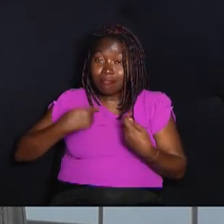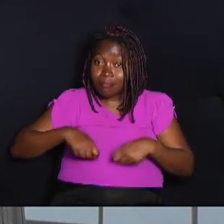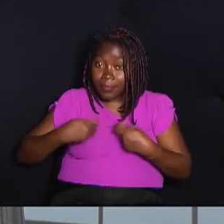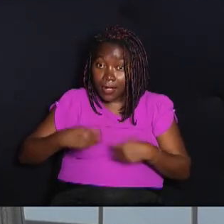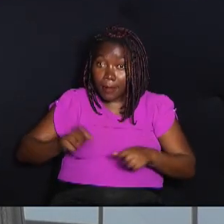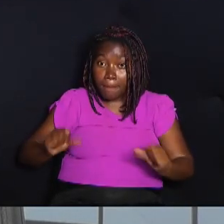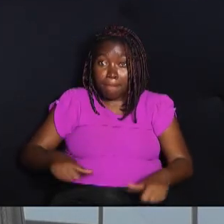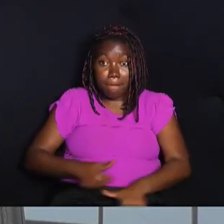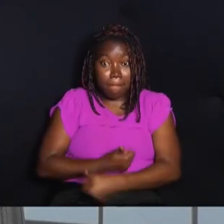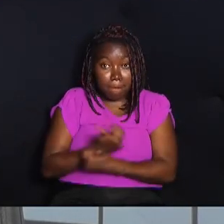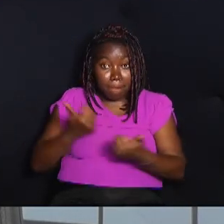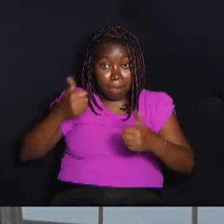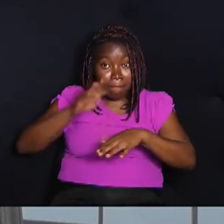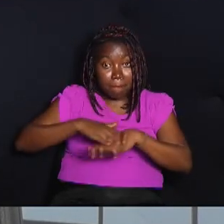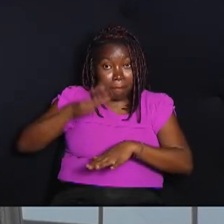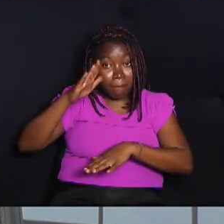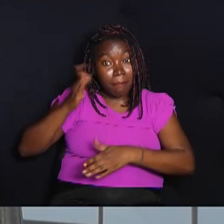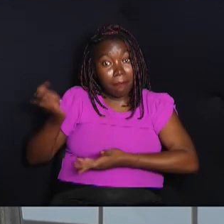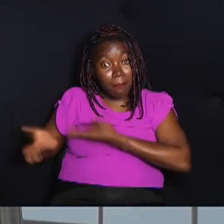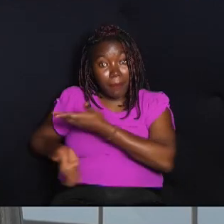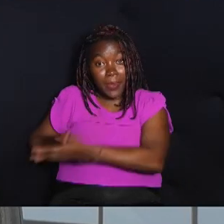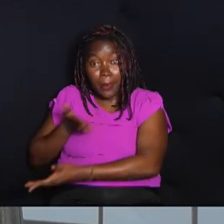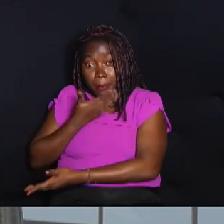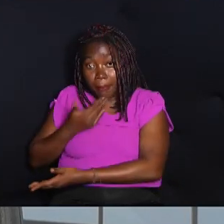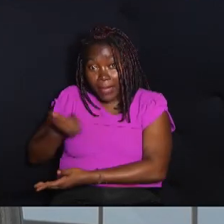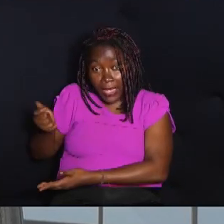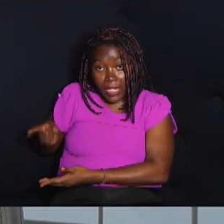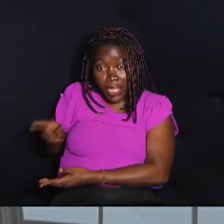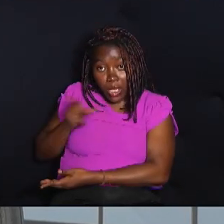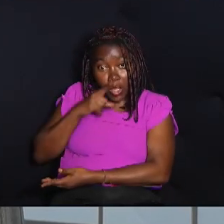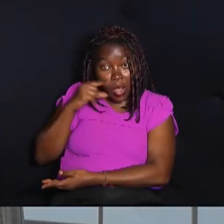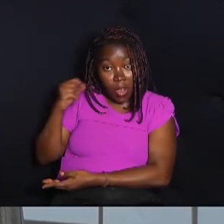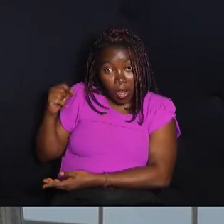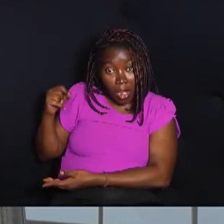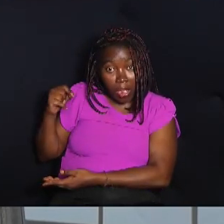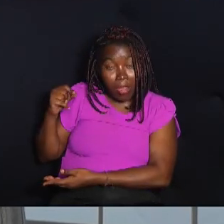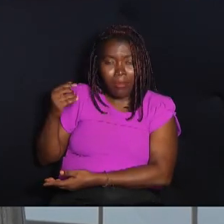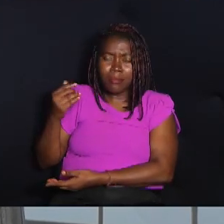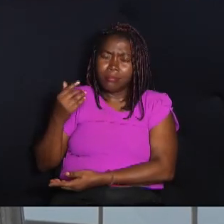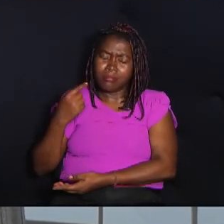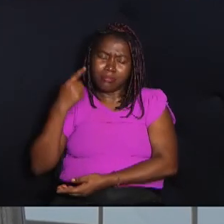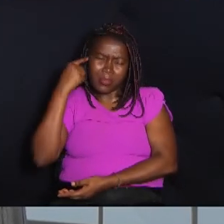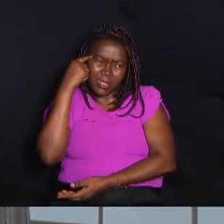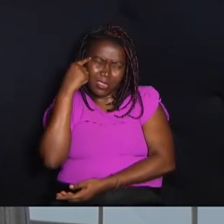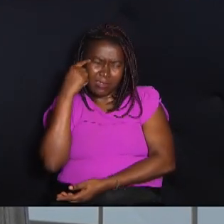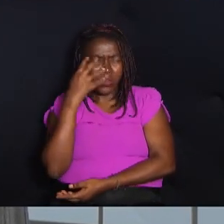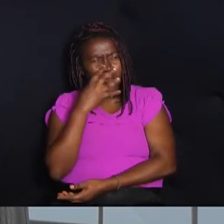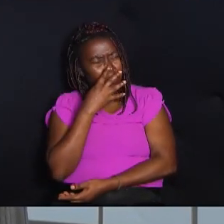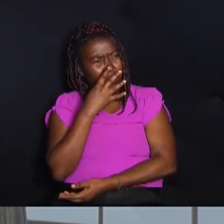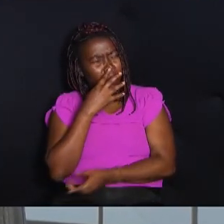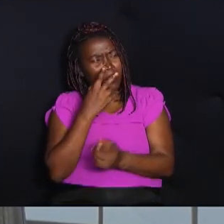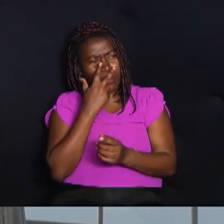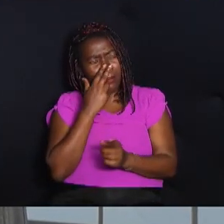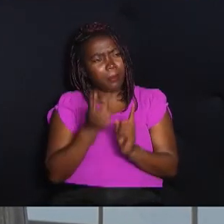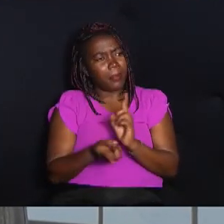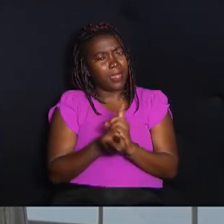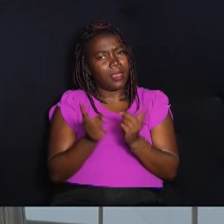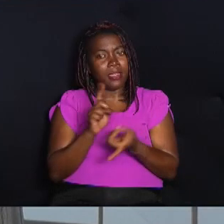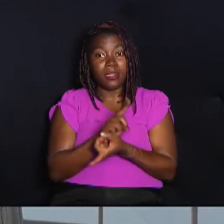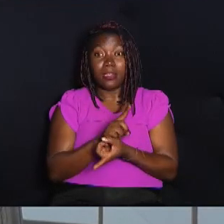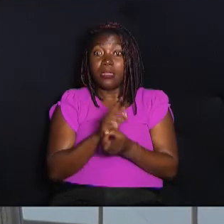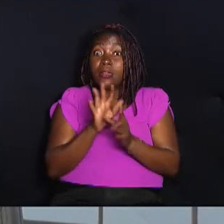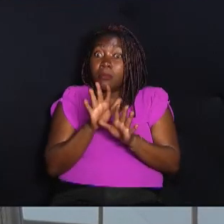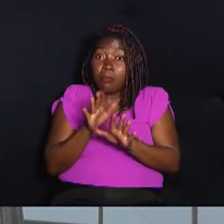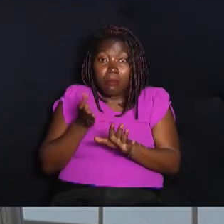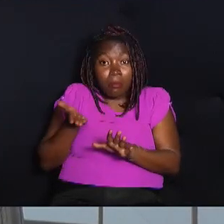melhorar mais para cuidar melhor da gatinha. E aí você pode dizer, nossa, mas tá invertido, né? Mas assim, foi aquela